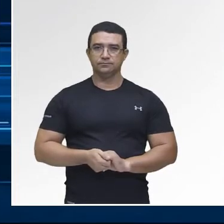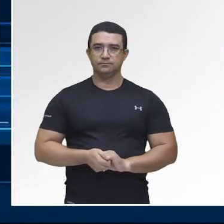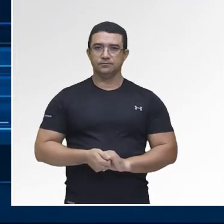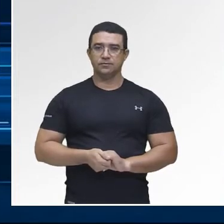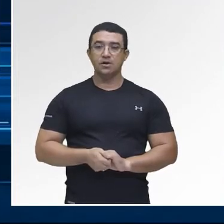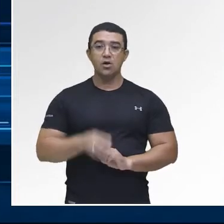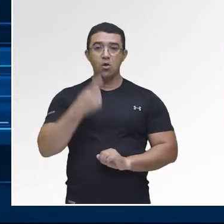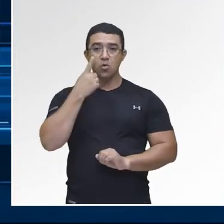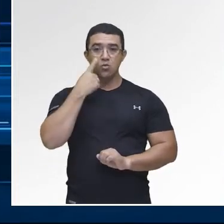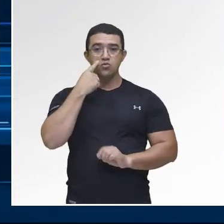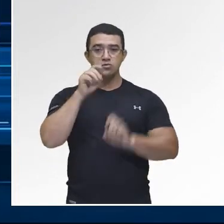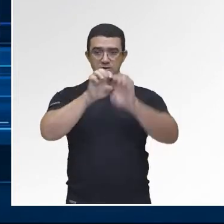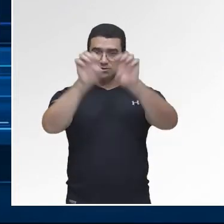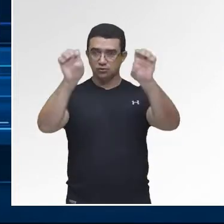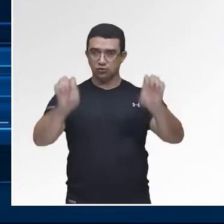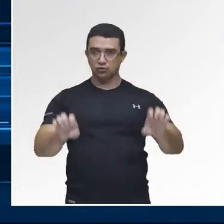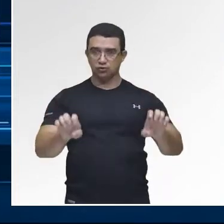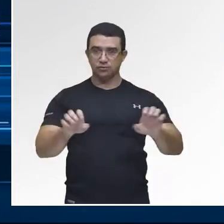Olha só essa estrutura.